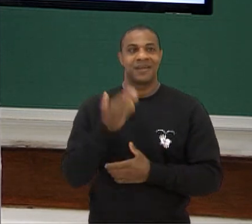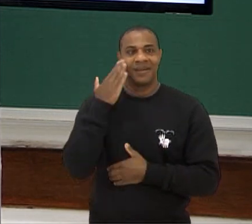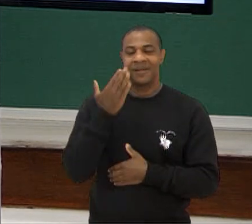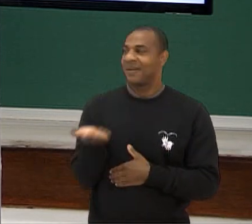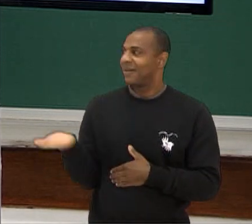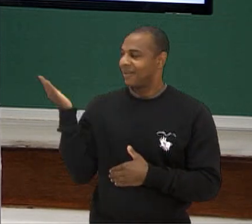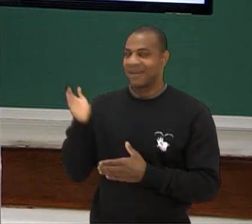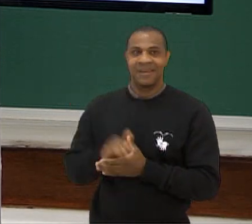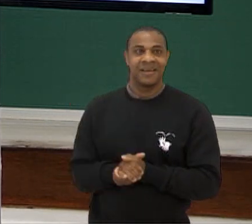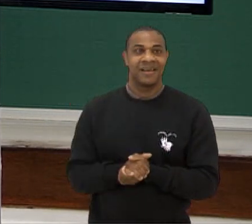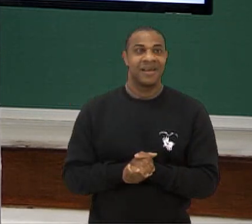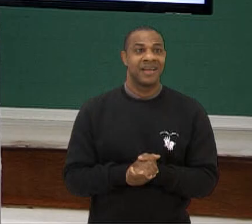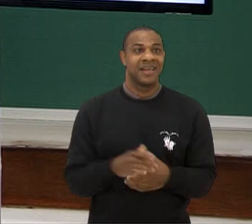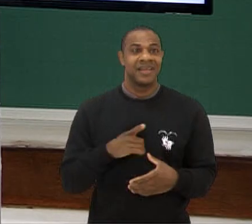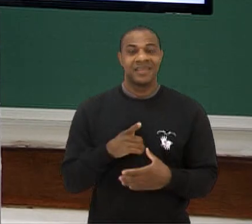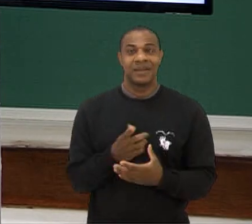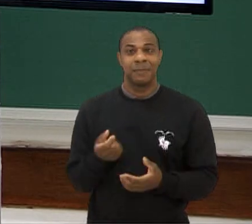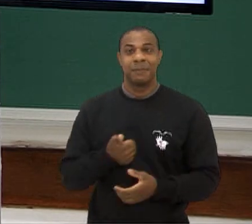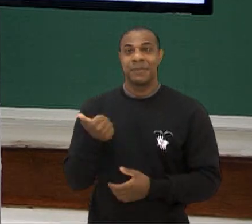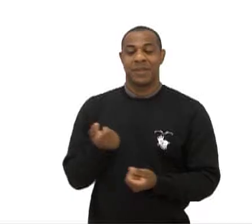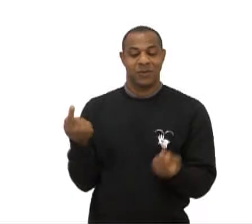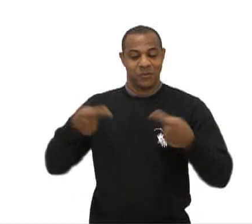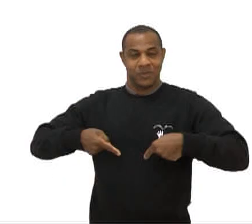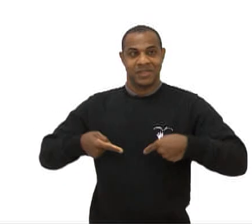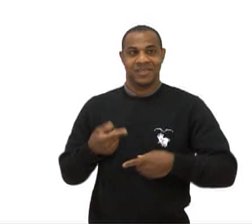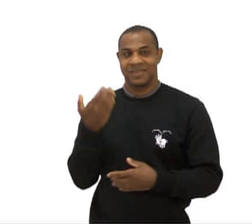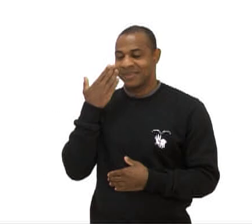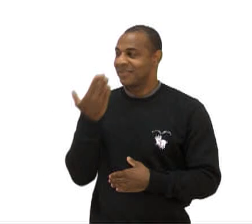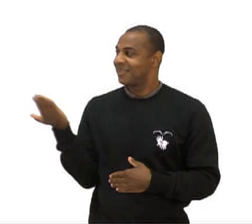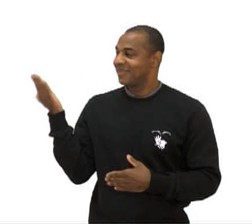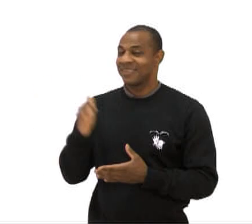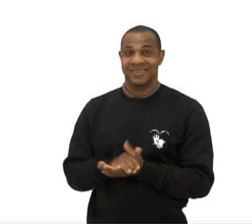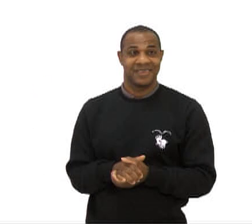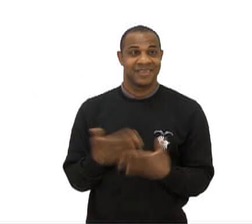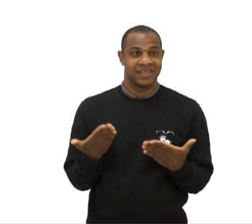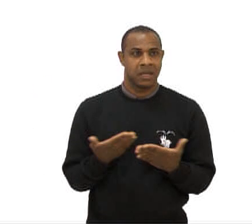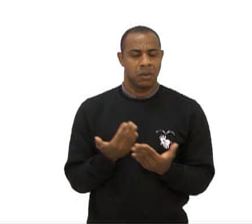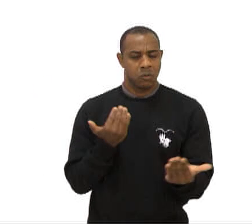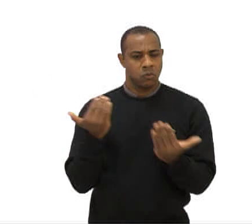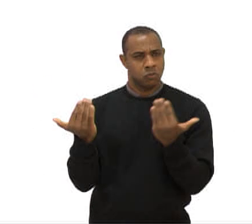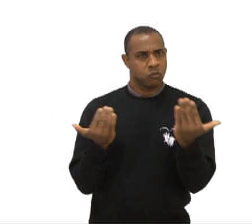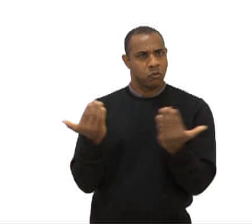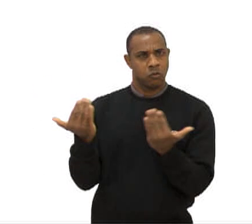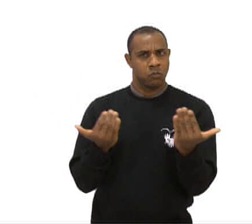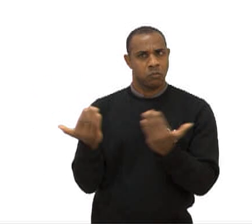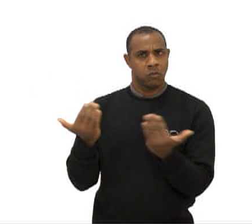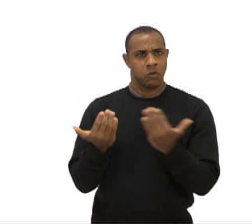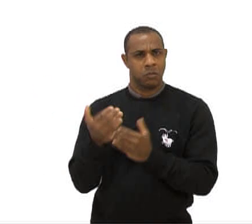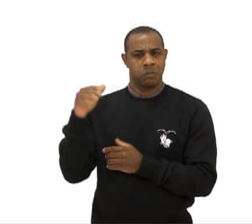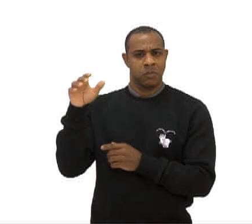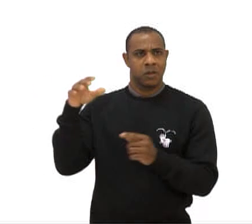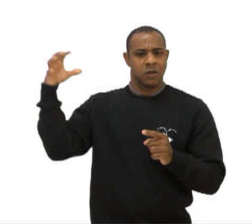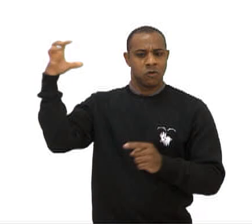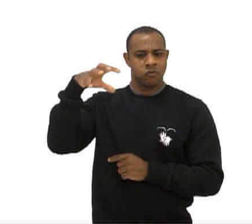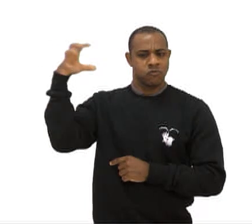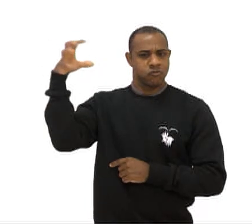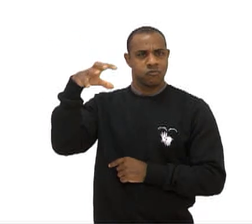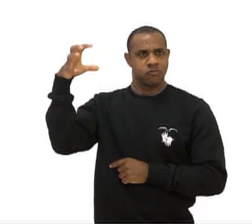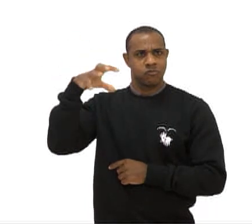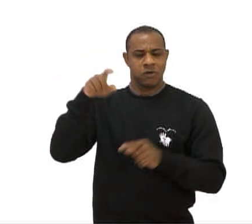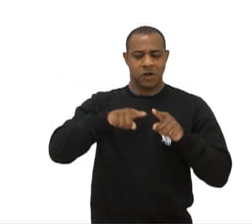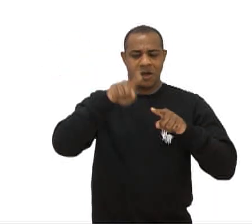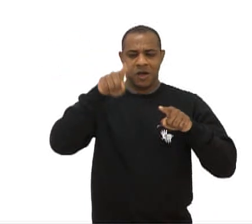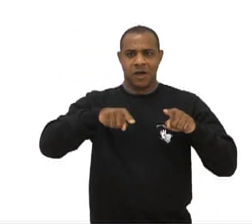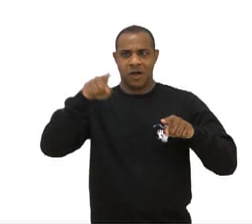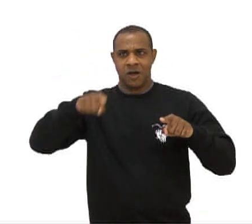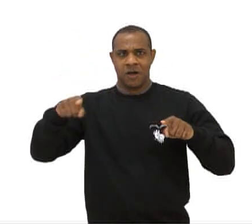tela? Então, temos aqui o nosso primeiro quiz. Olha o que temos ali, ó. Ao comparar as transmissões de ondas periódicas, temos